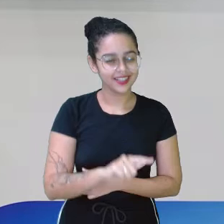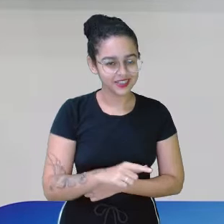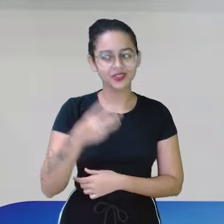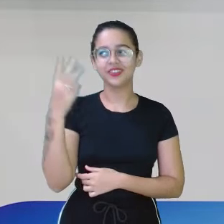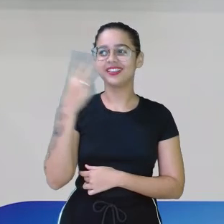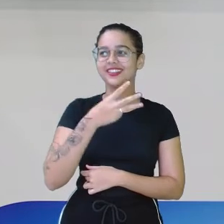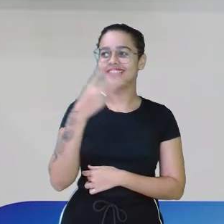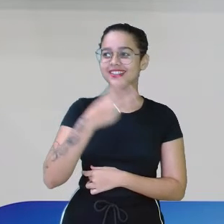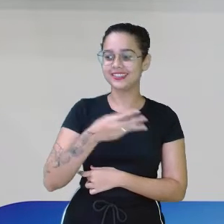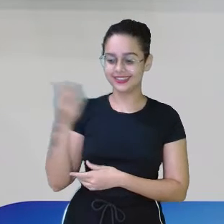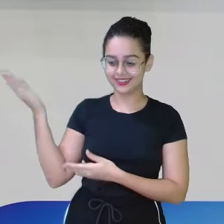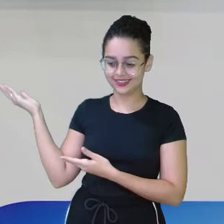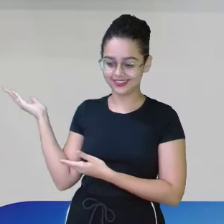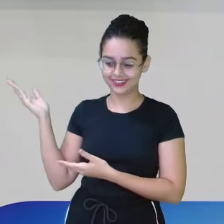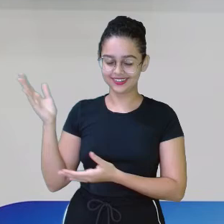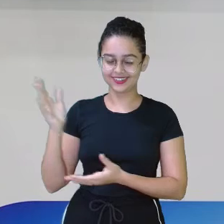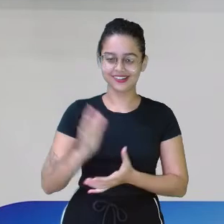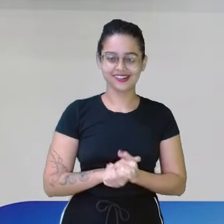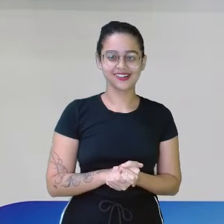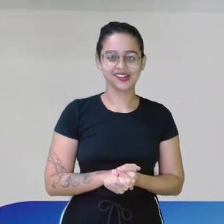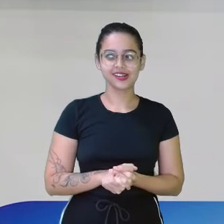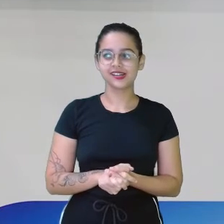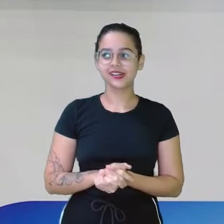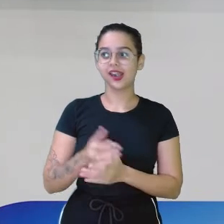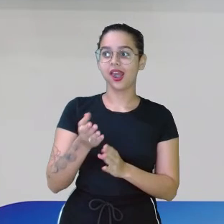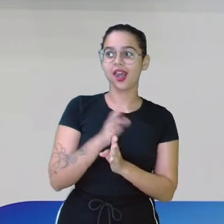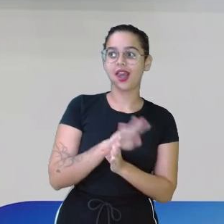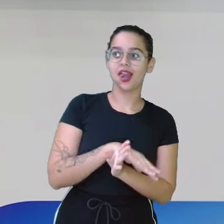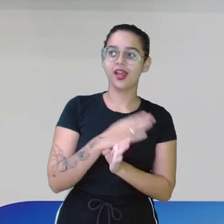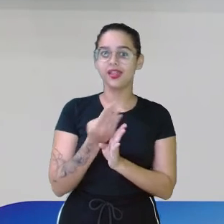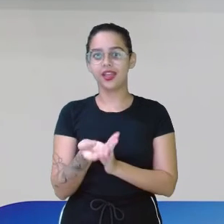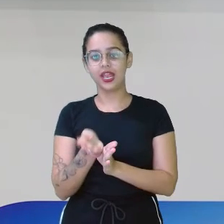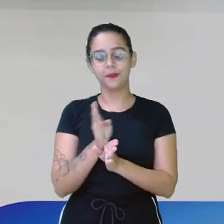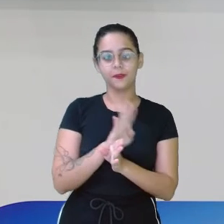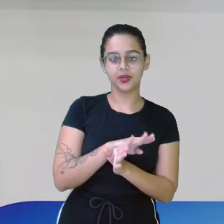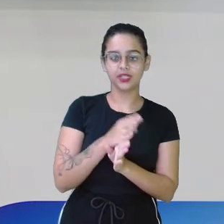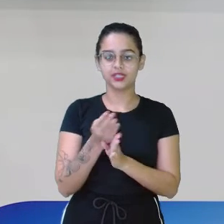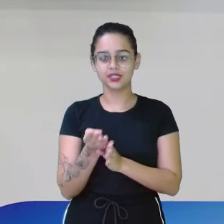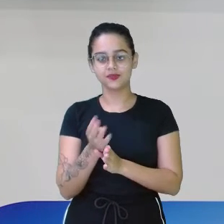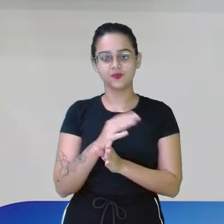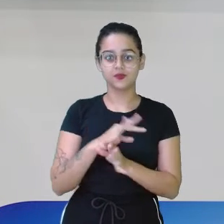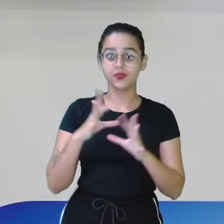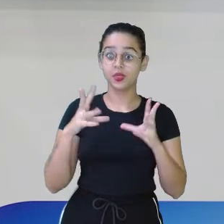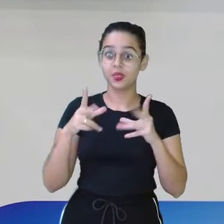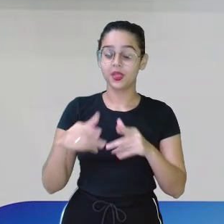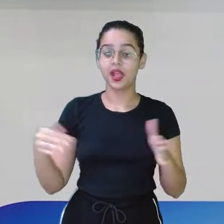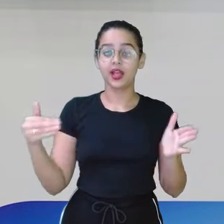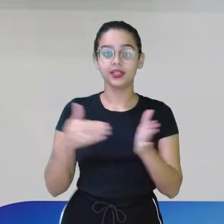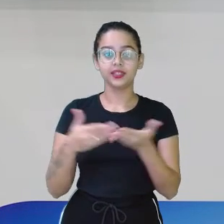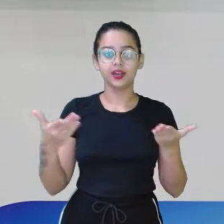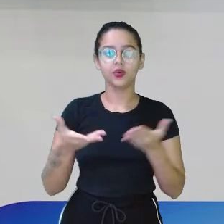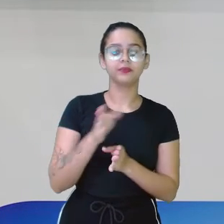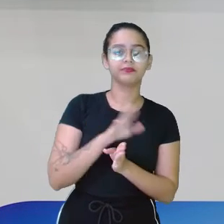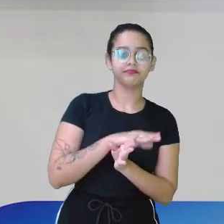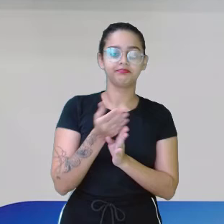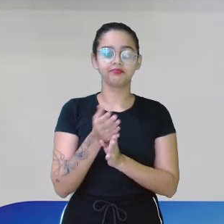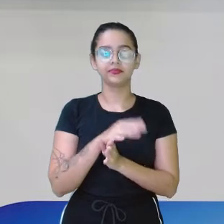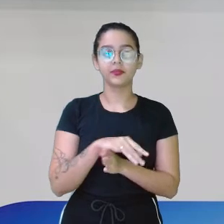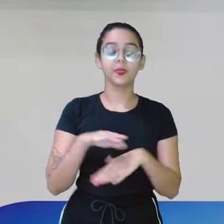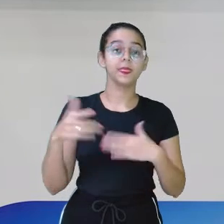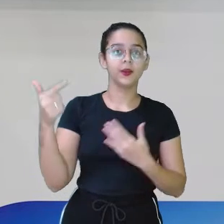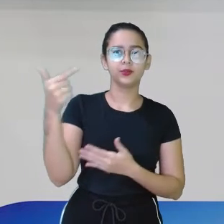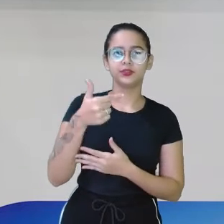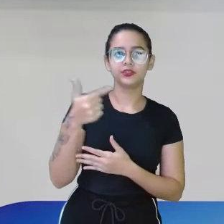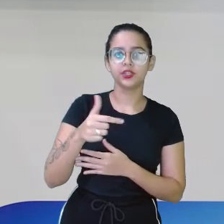Terceira prole aí, ó. Azão, azinho. Híbrida, né? Olha só. Todos até agora híbridos, né? E o